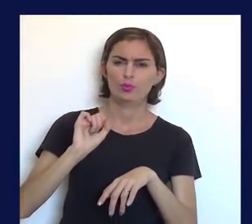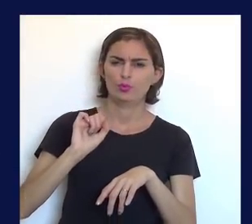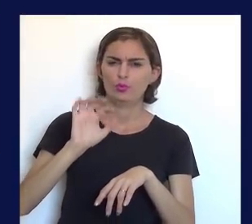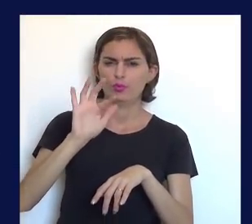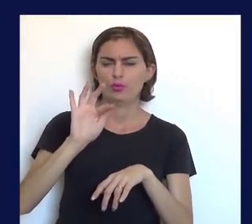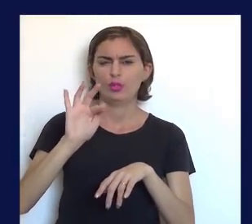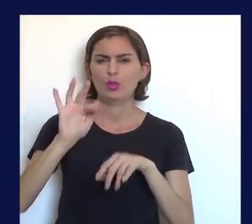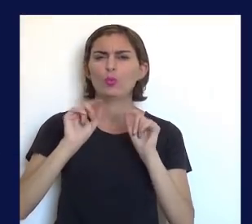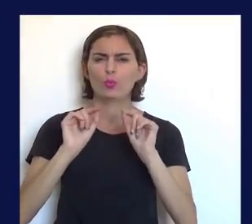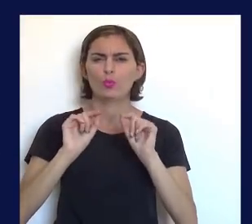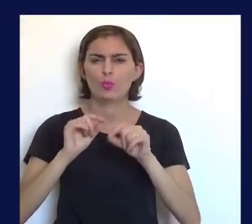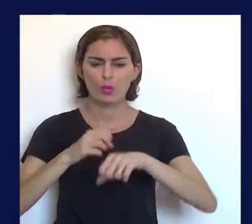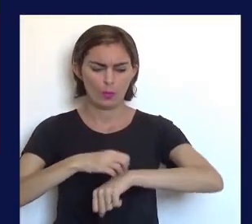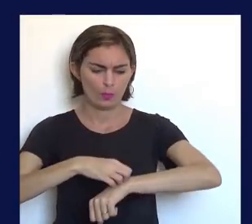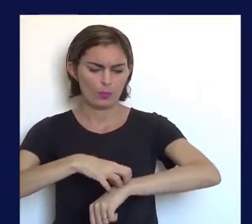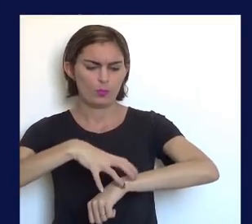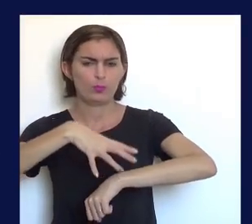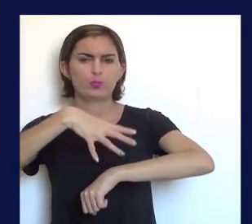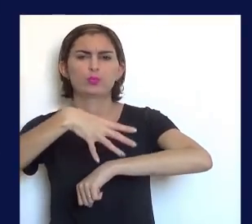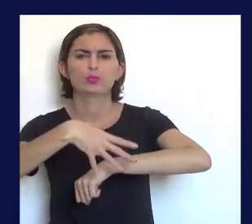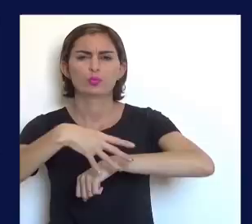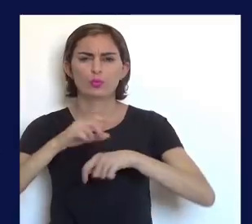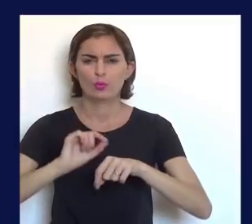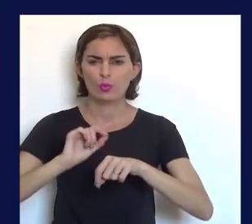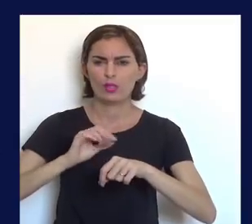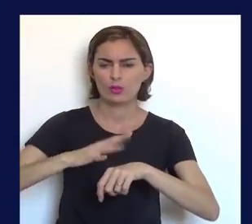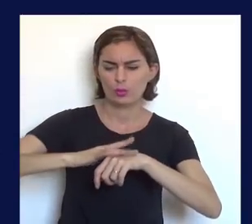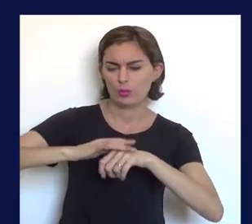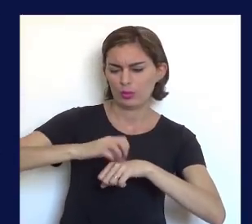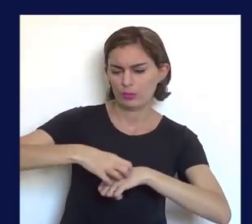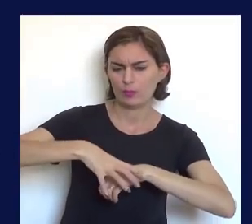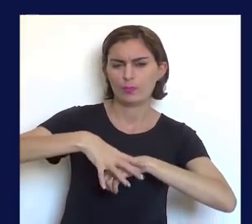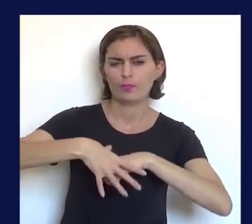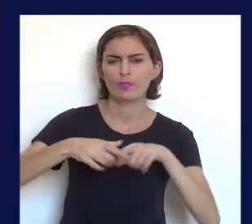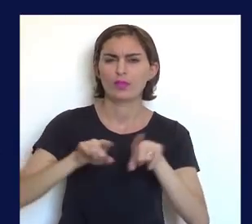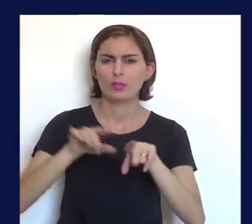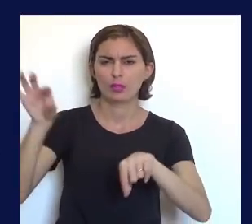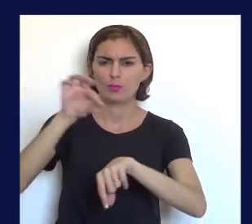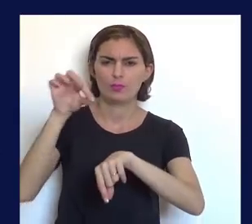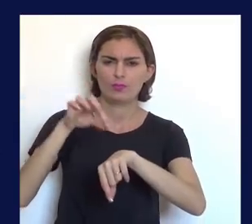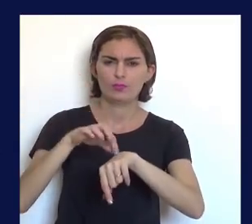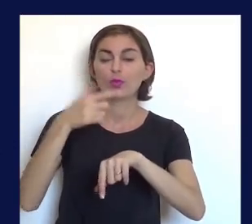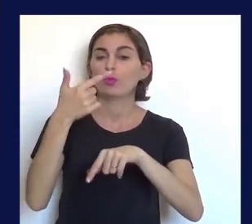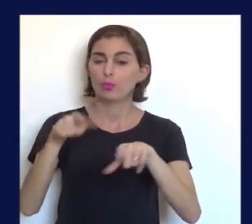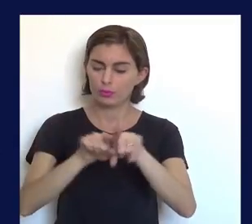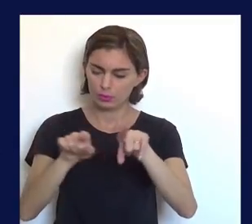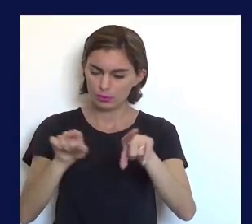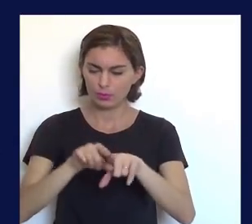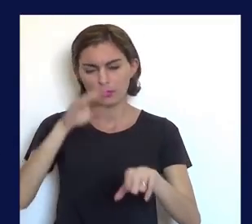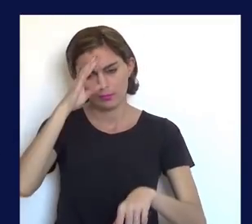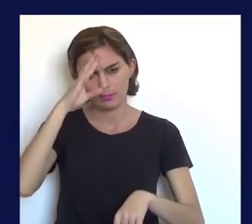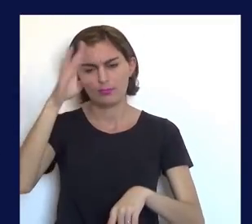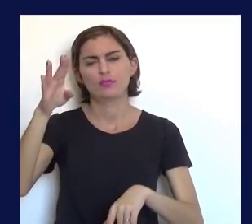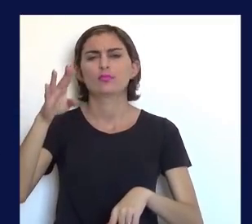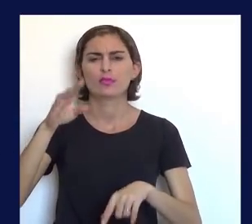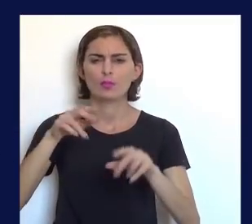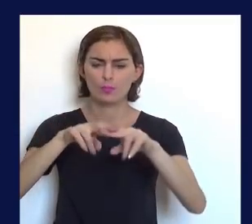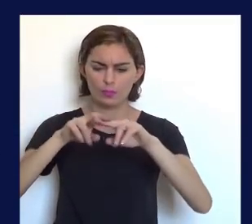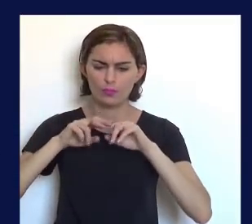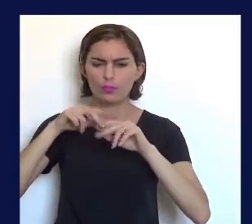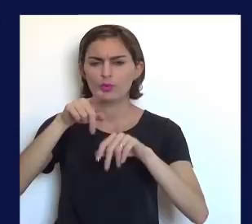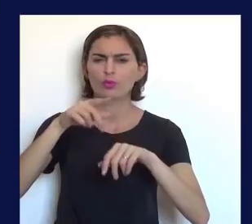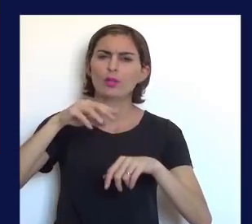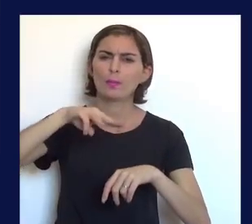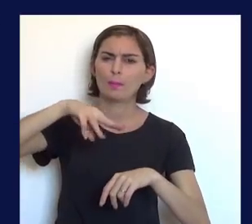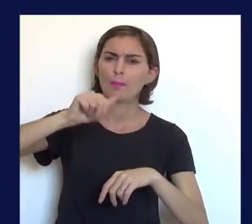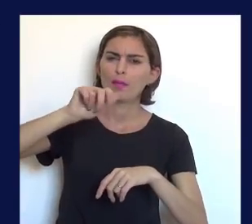da filariose e encefalite. E temos o mosquito Anopheles, que também é o principal